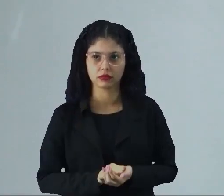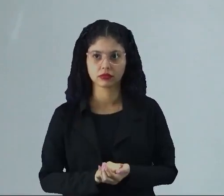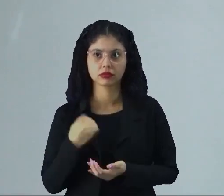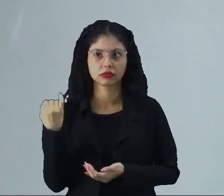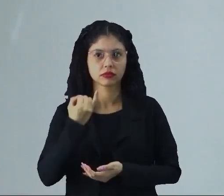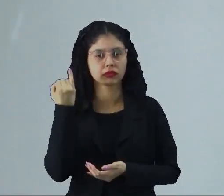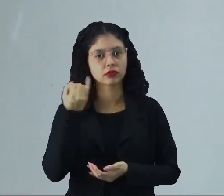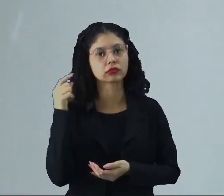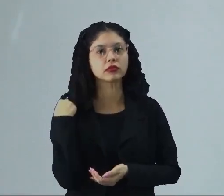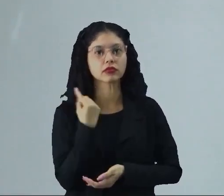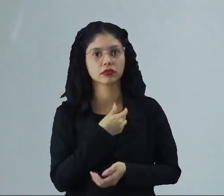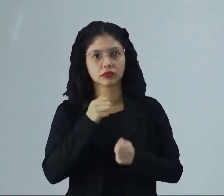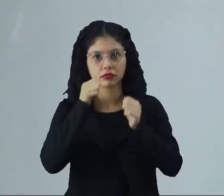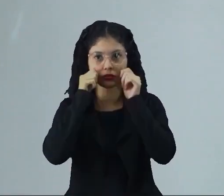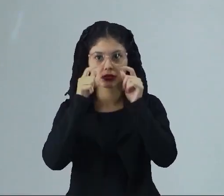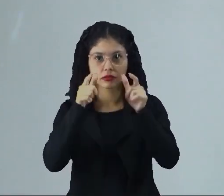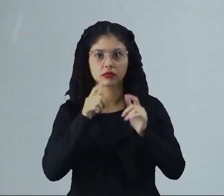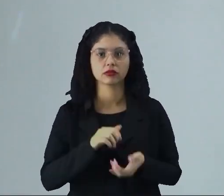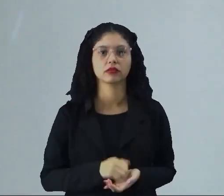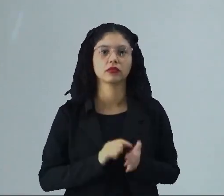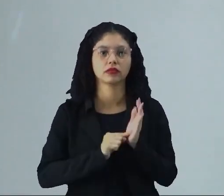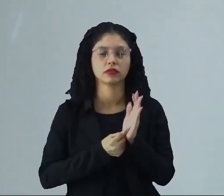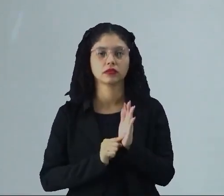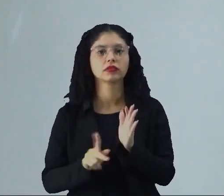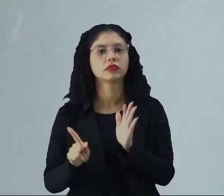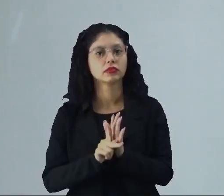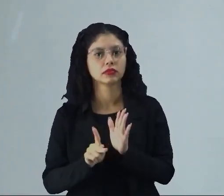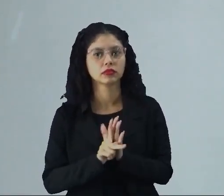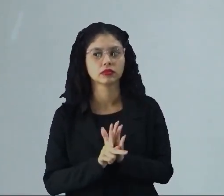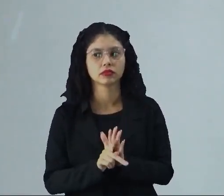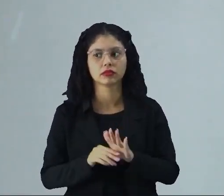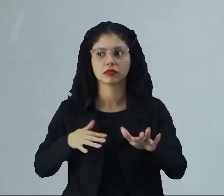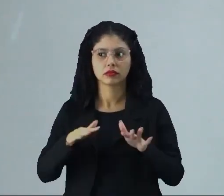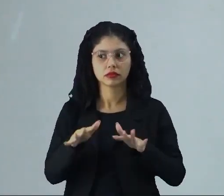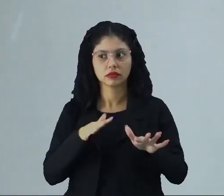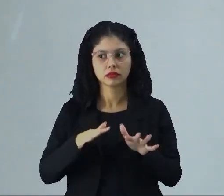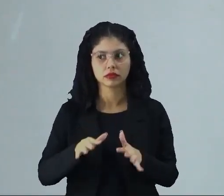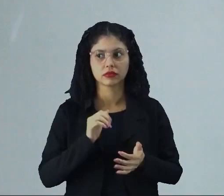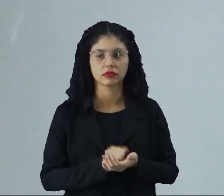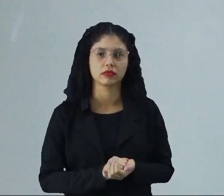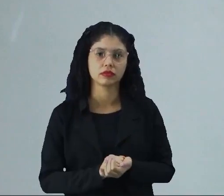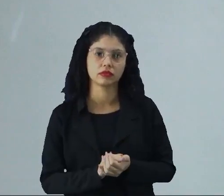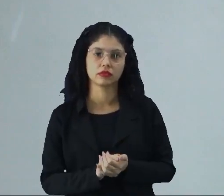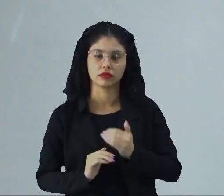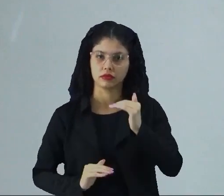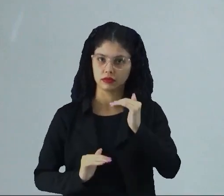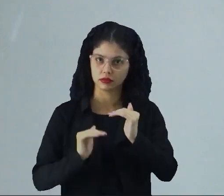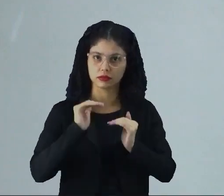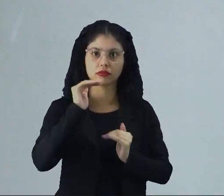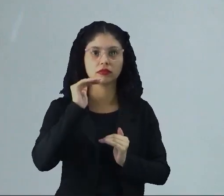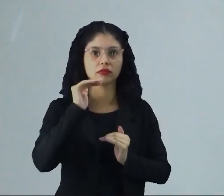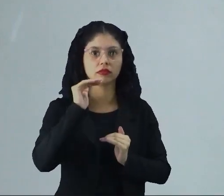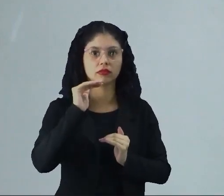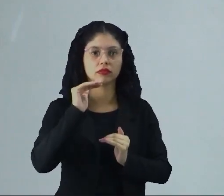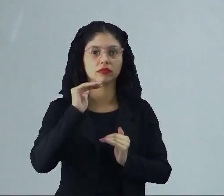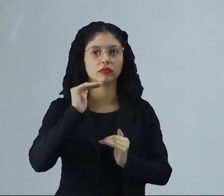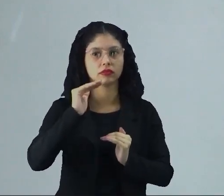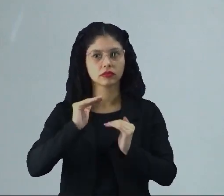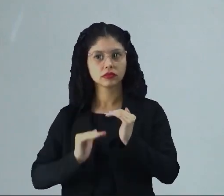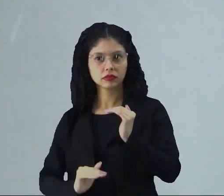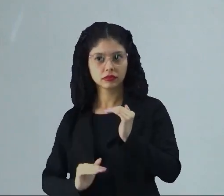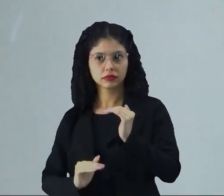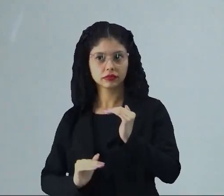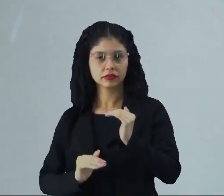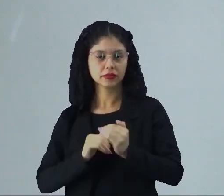Então é importante a gente darmos atenção a esse ponto, que é justamente, né, o movimento tanto de subida como o movimento